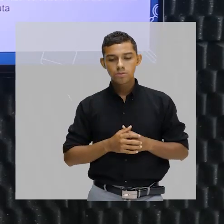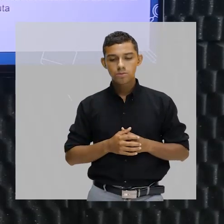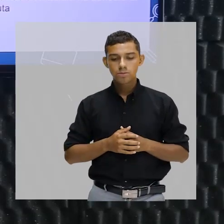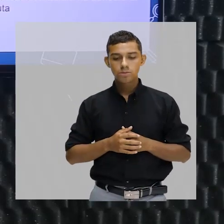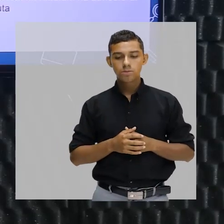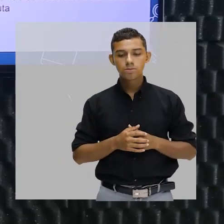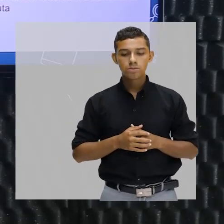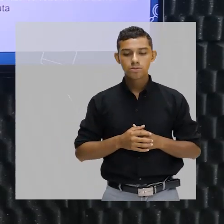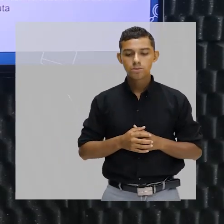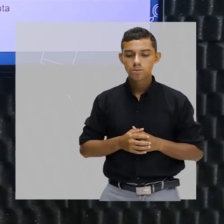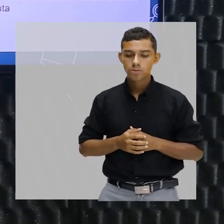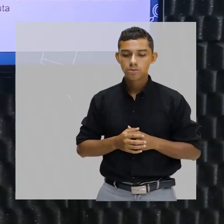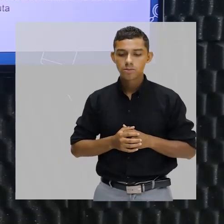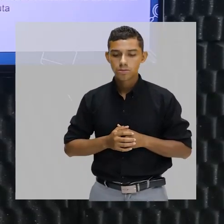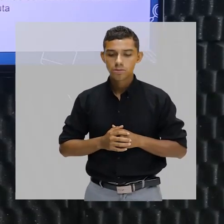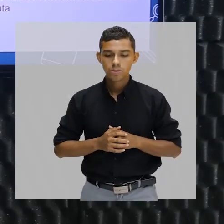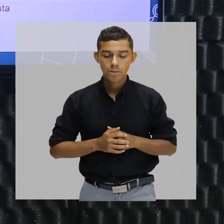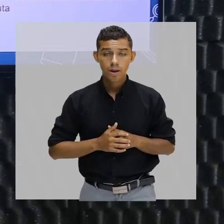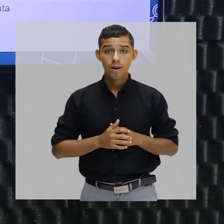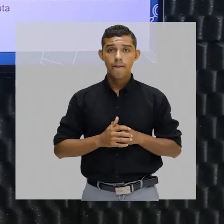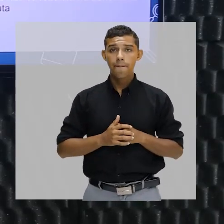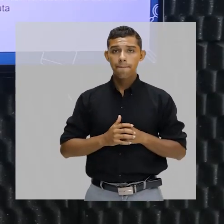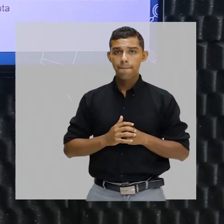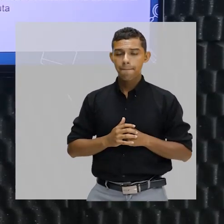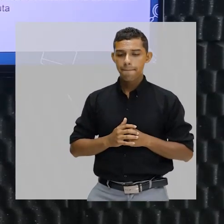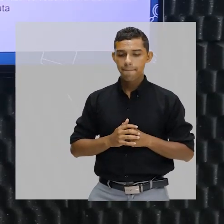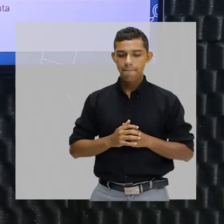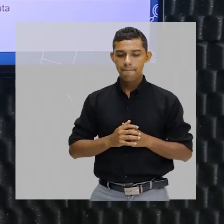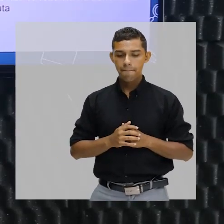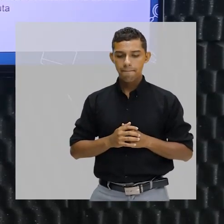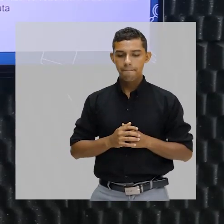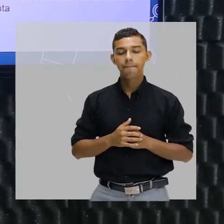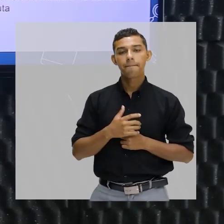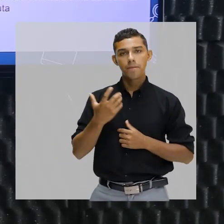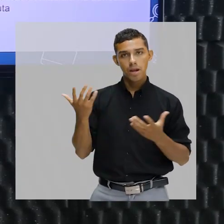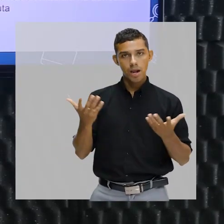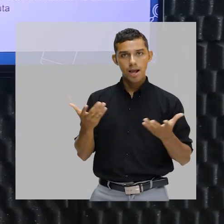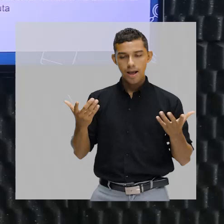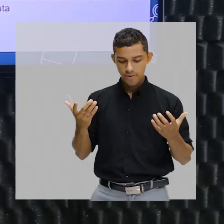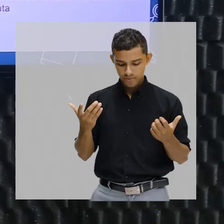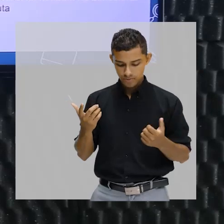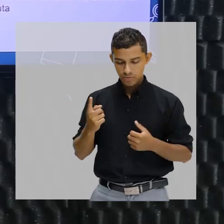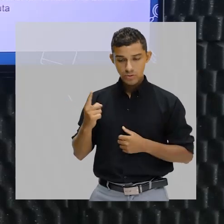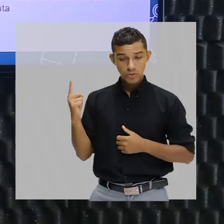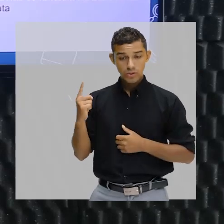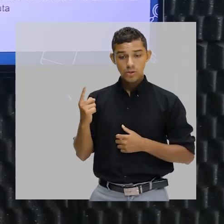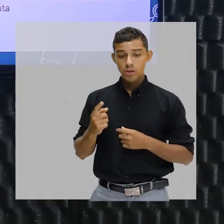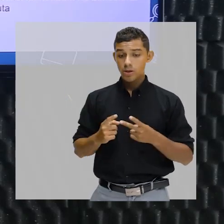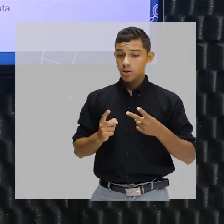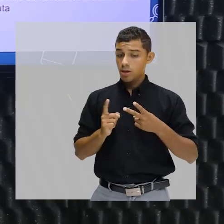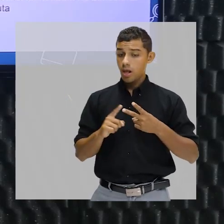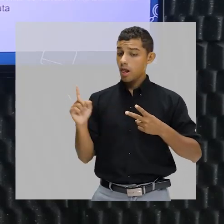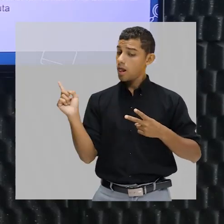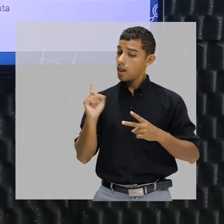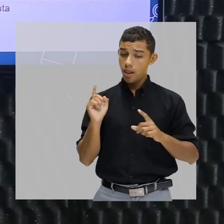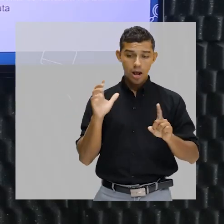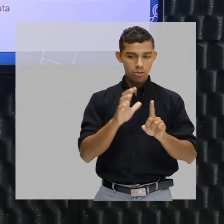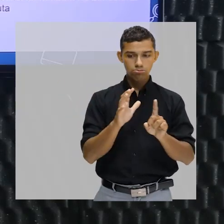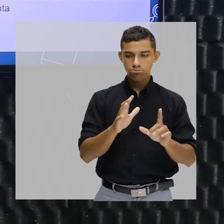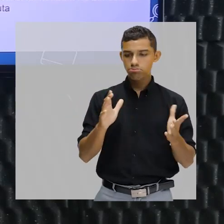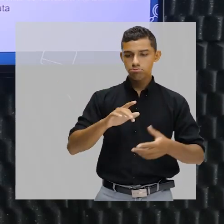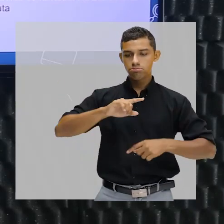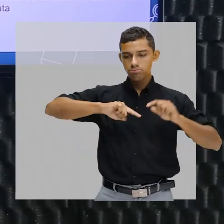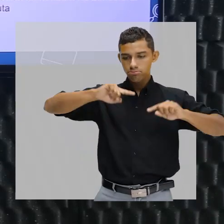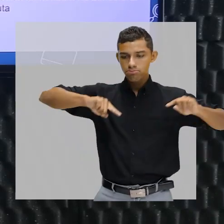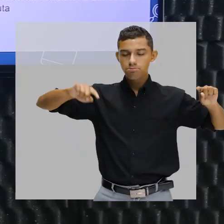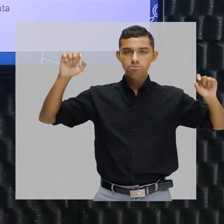um pouquinho maior, tá ok? A segunda, não são influenciadas pelas ondas